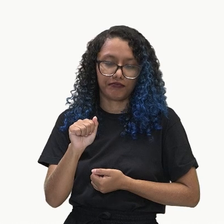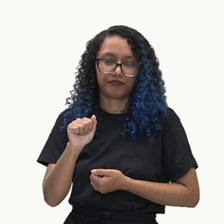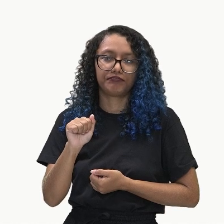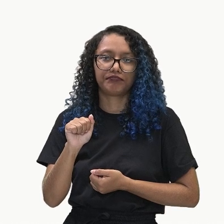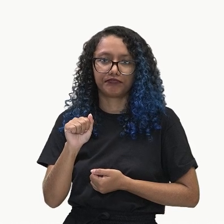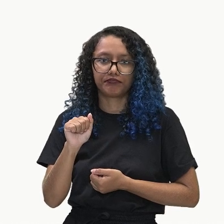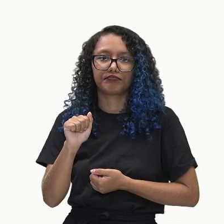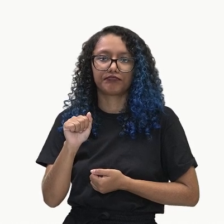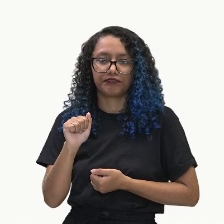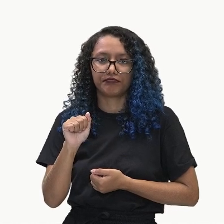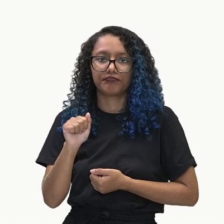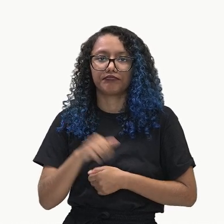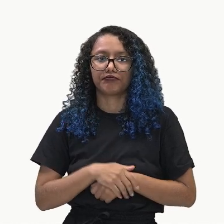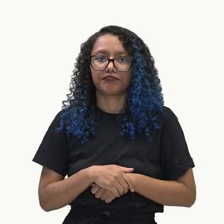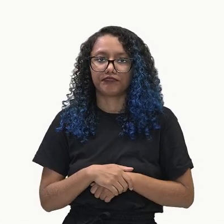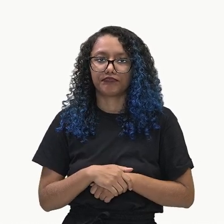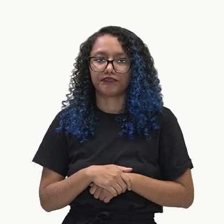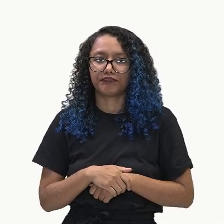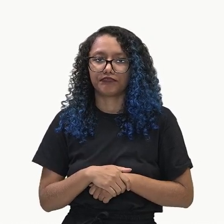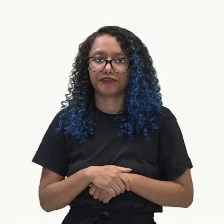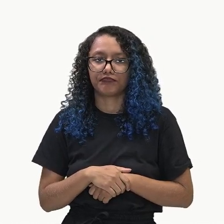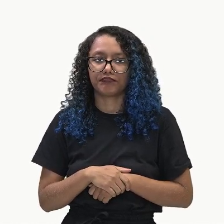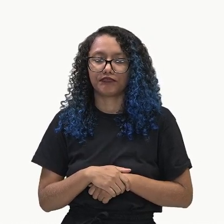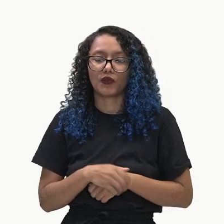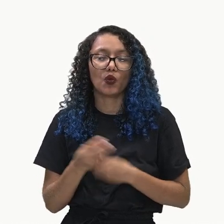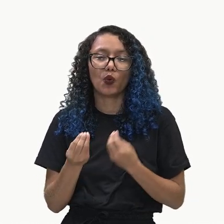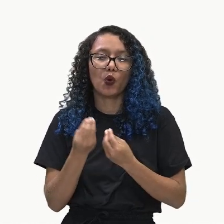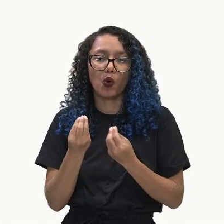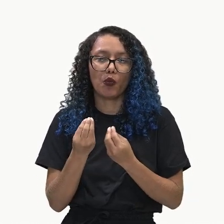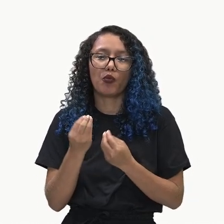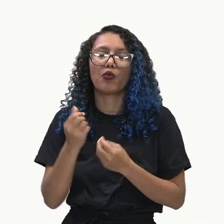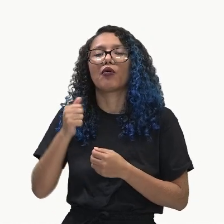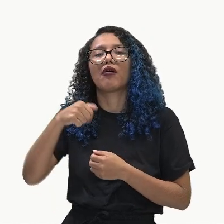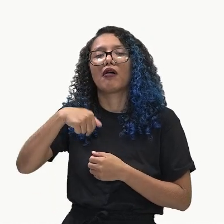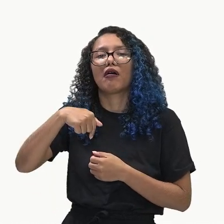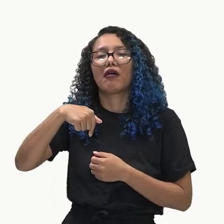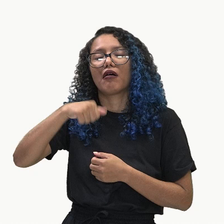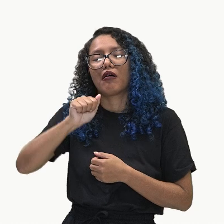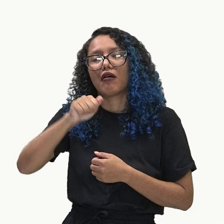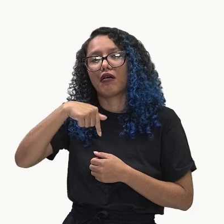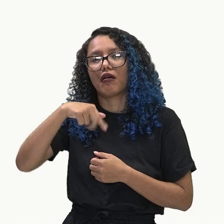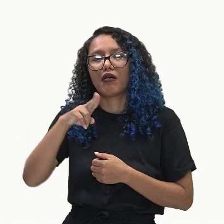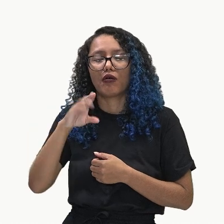certo? Que está no meio aquoso, e